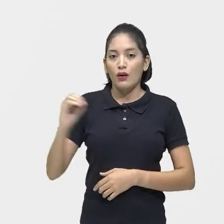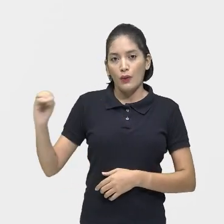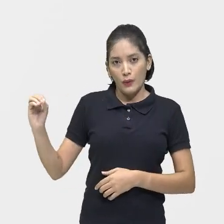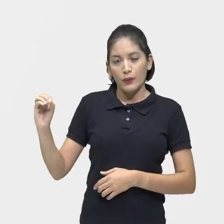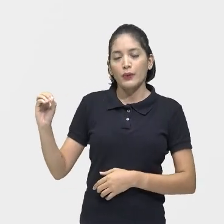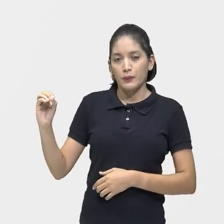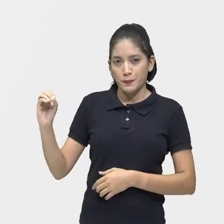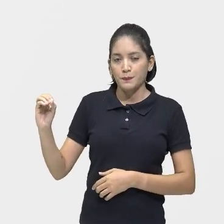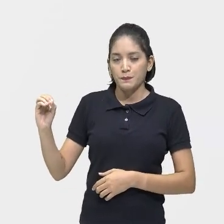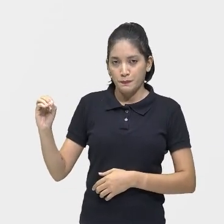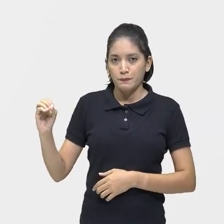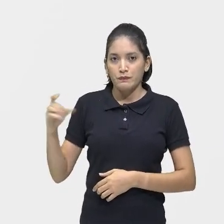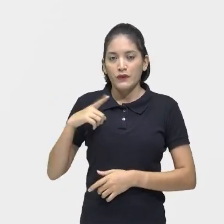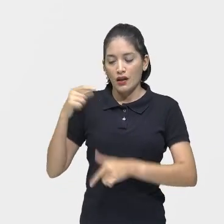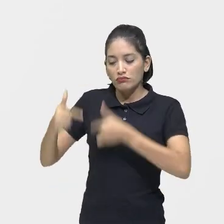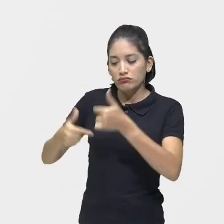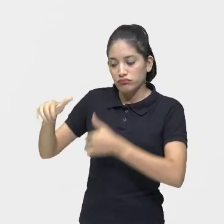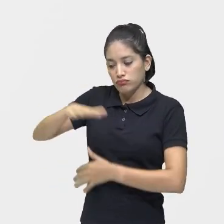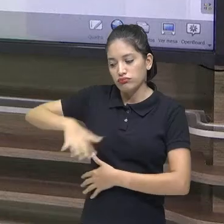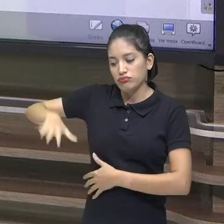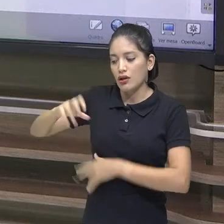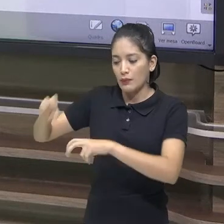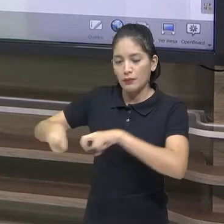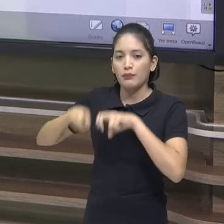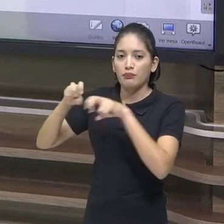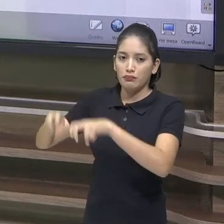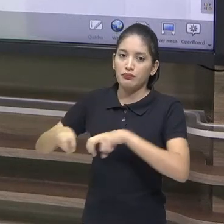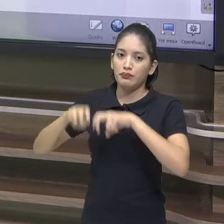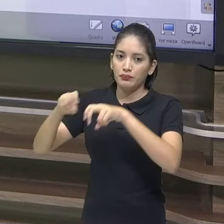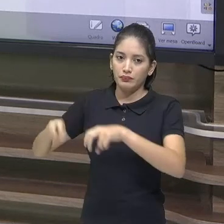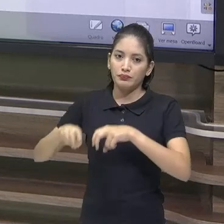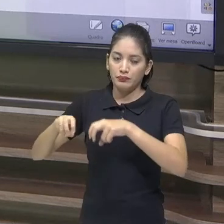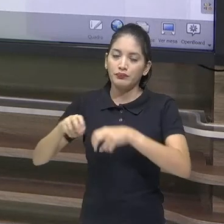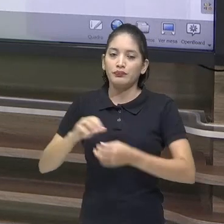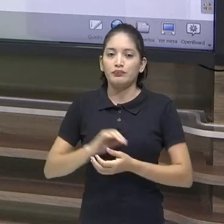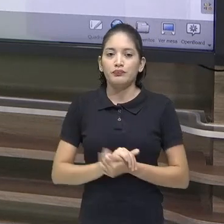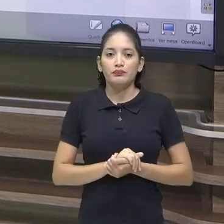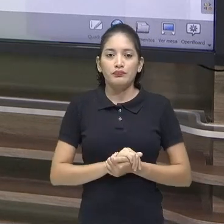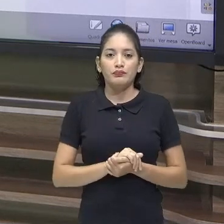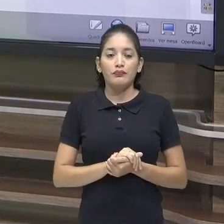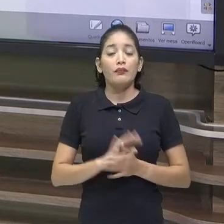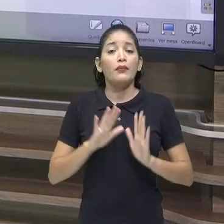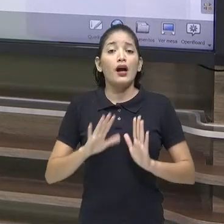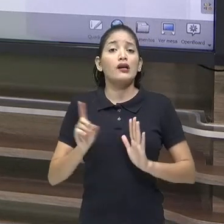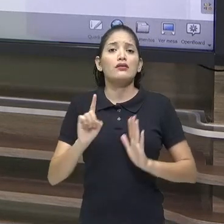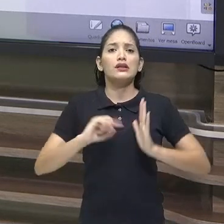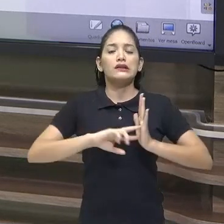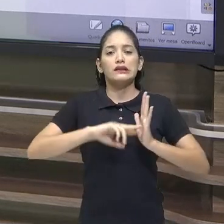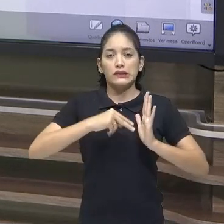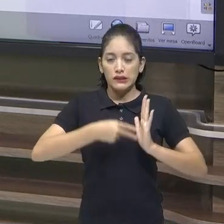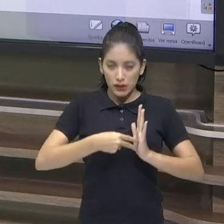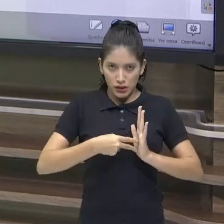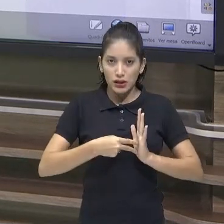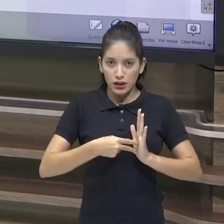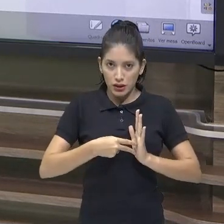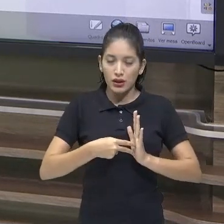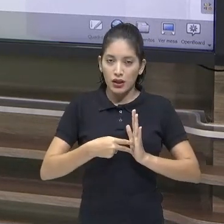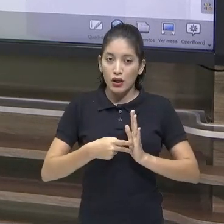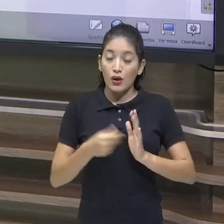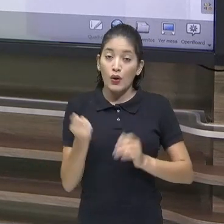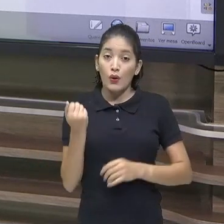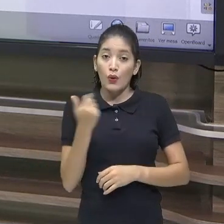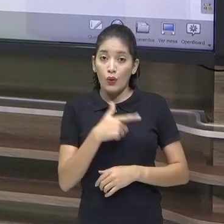observa as atividades da agricultura do continente europeu. Não significa, gente, que na parte